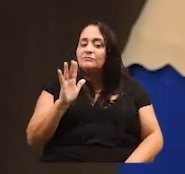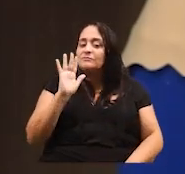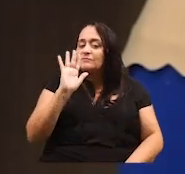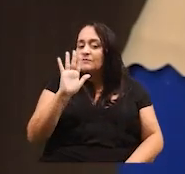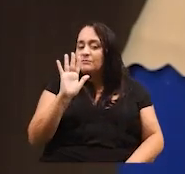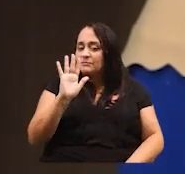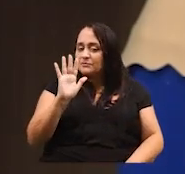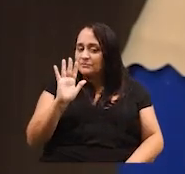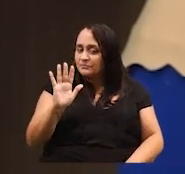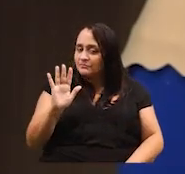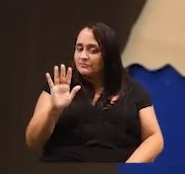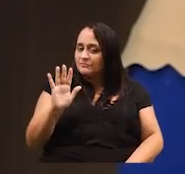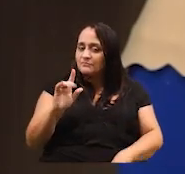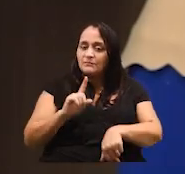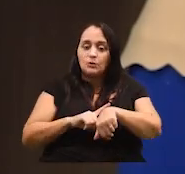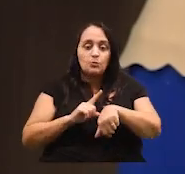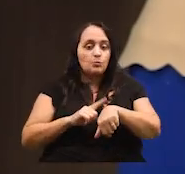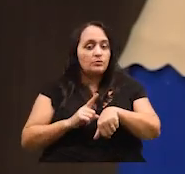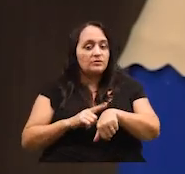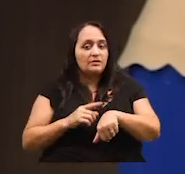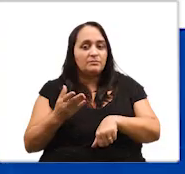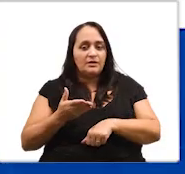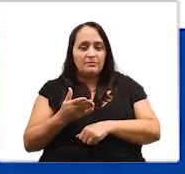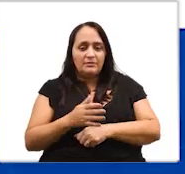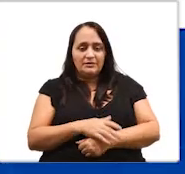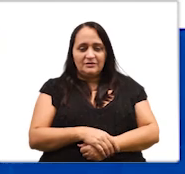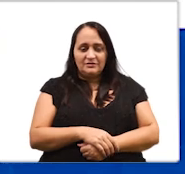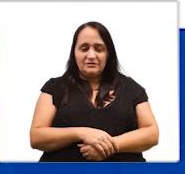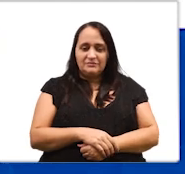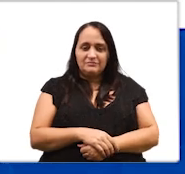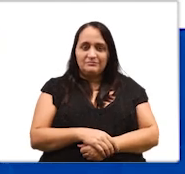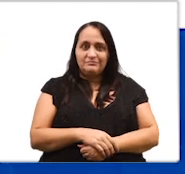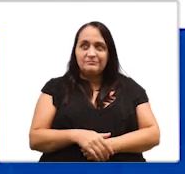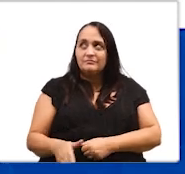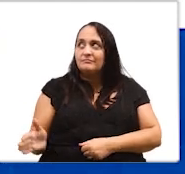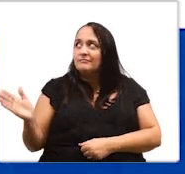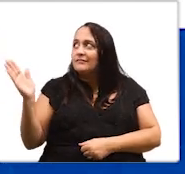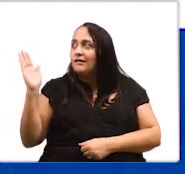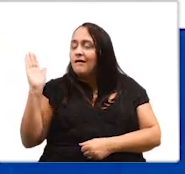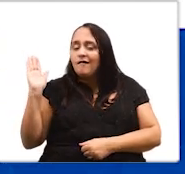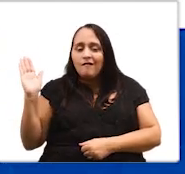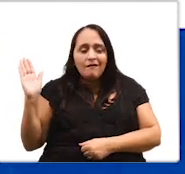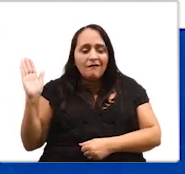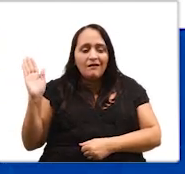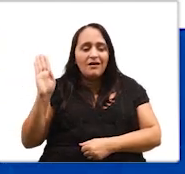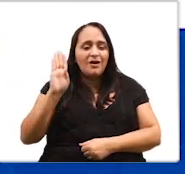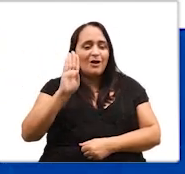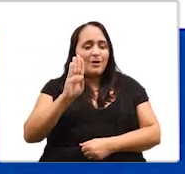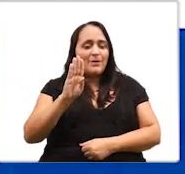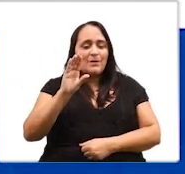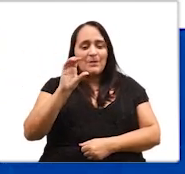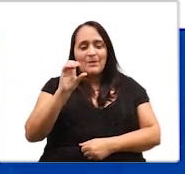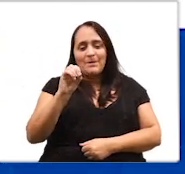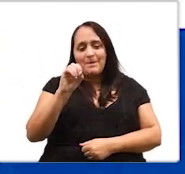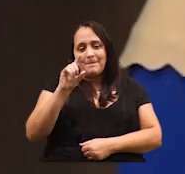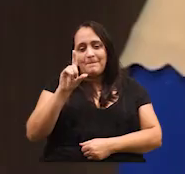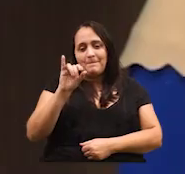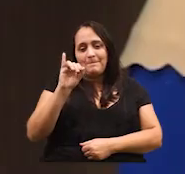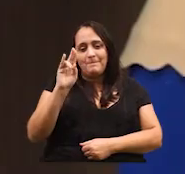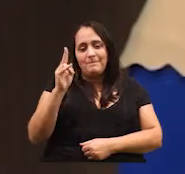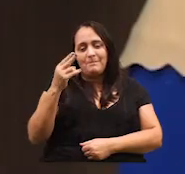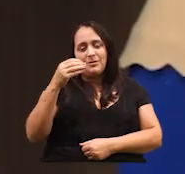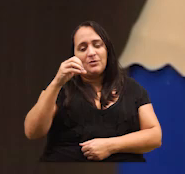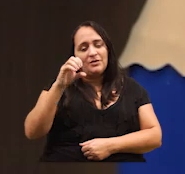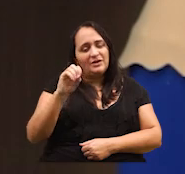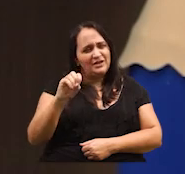então eu vou dar a resposta que meu tempo está acabando. Falo de bolinho de estudante.